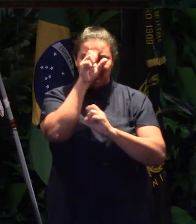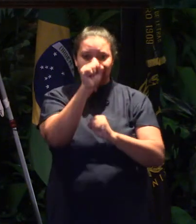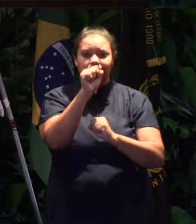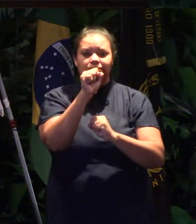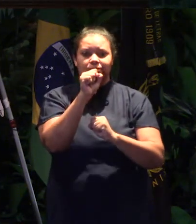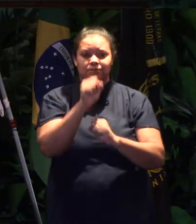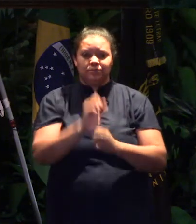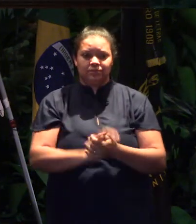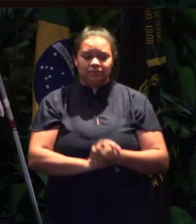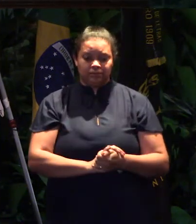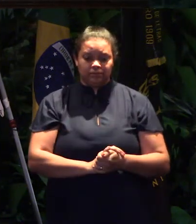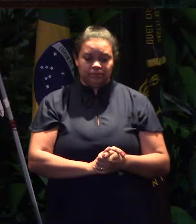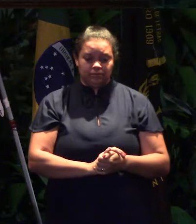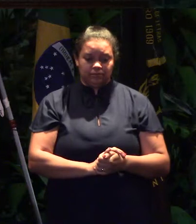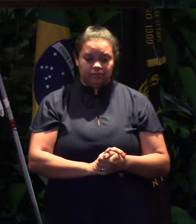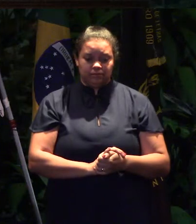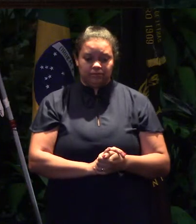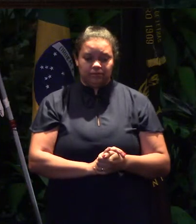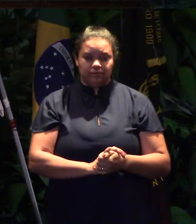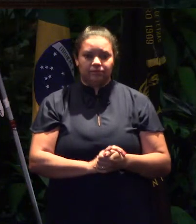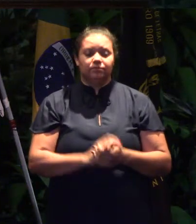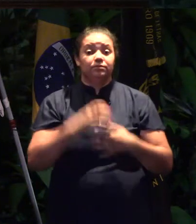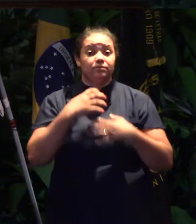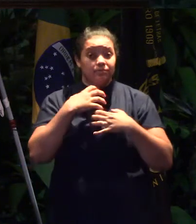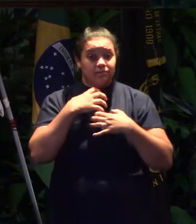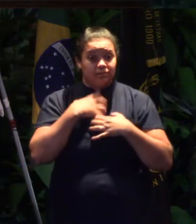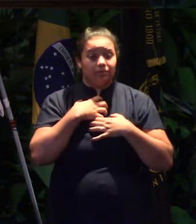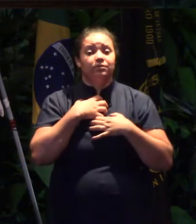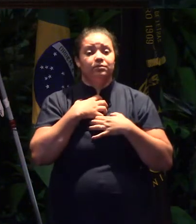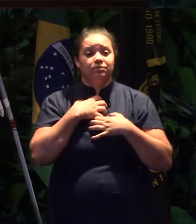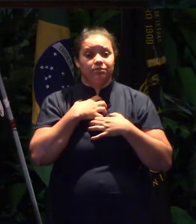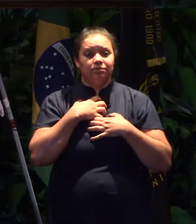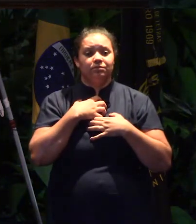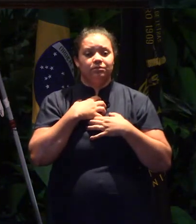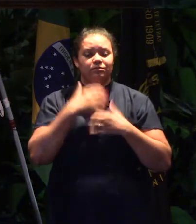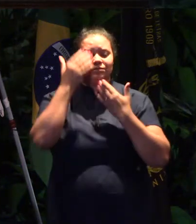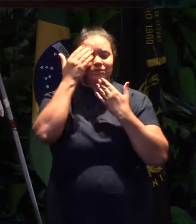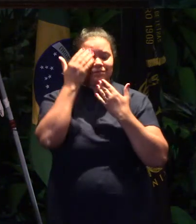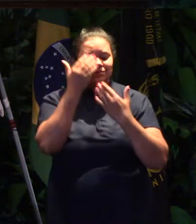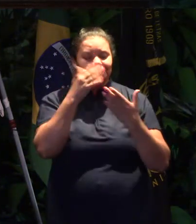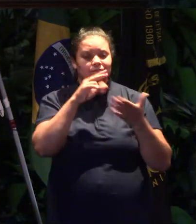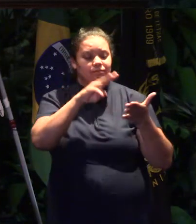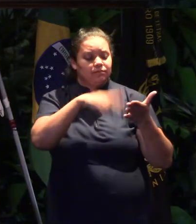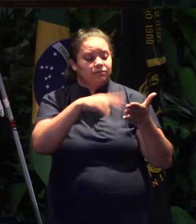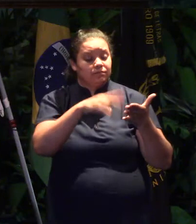sensibilidade, né, para que a pessoa se sinta tocada, né, e gratificada com uma leitura.